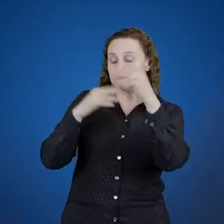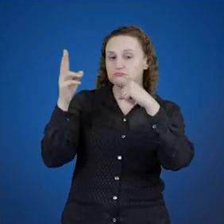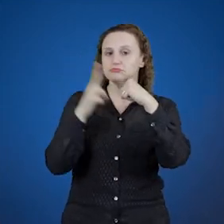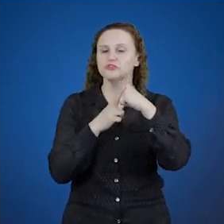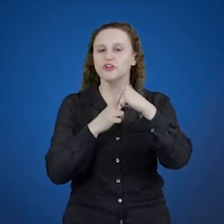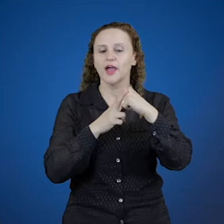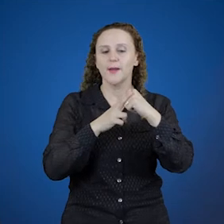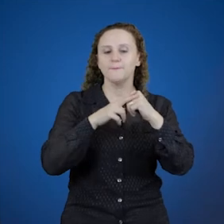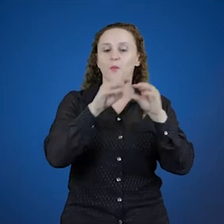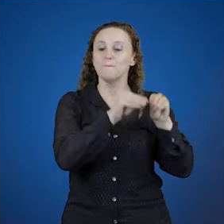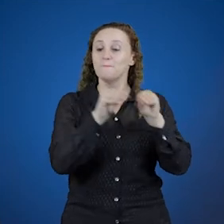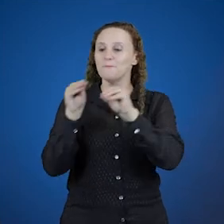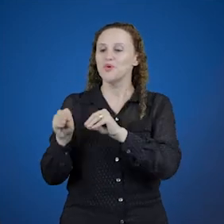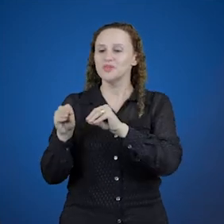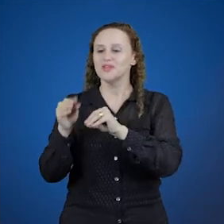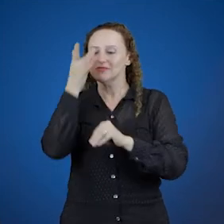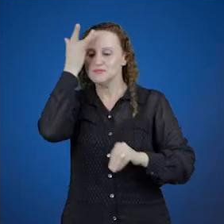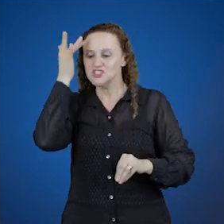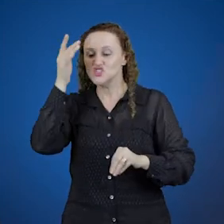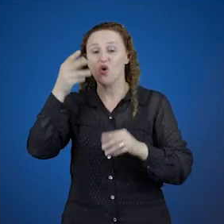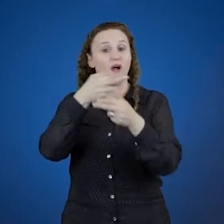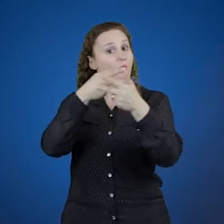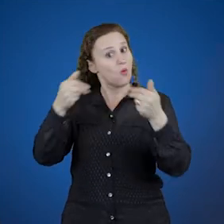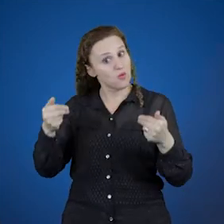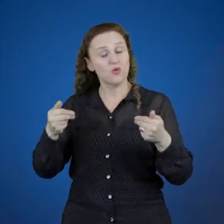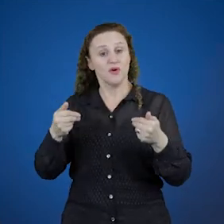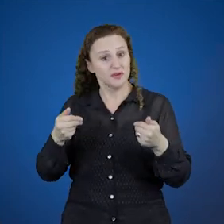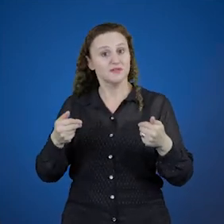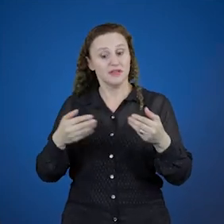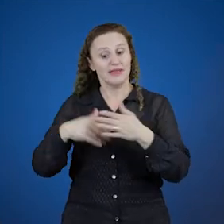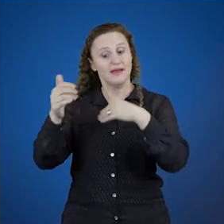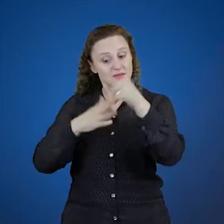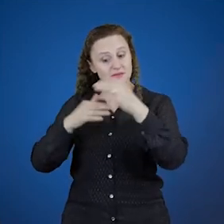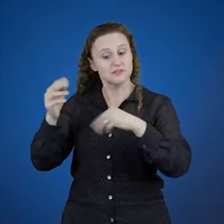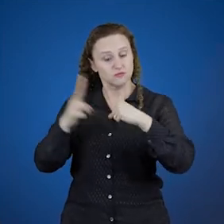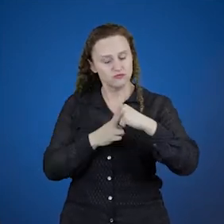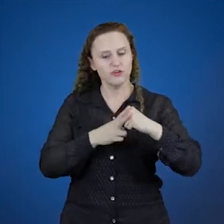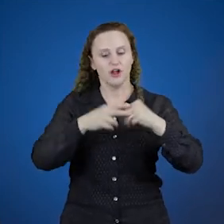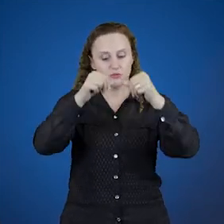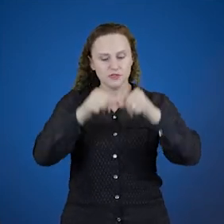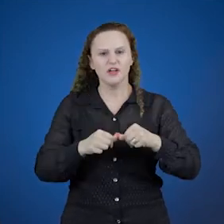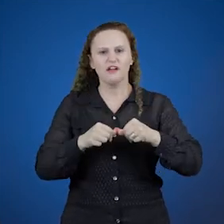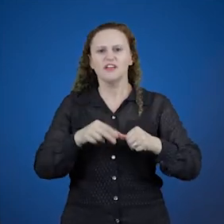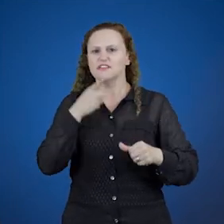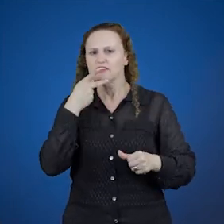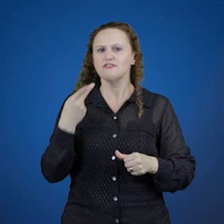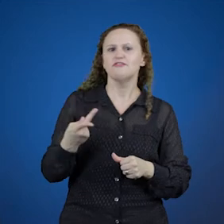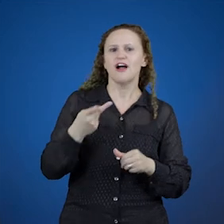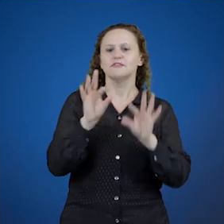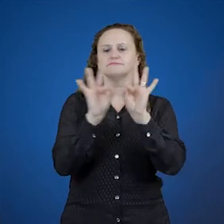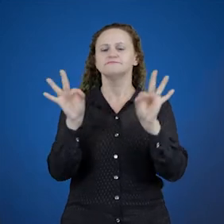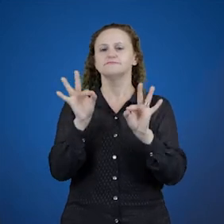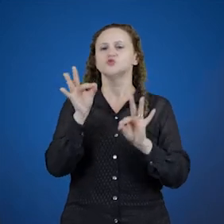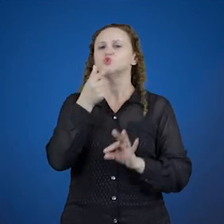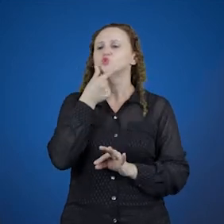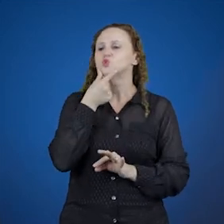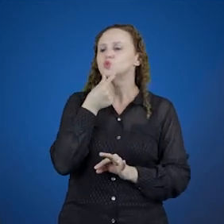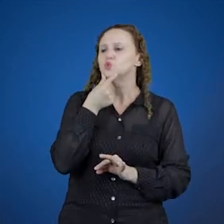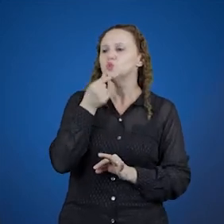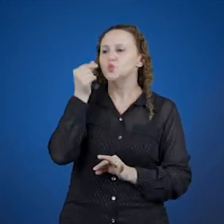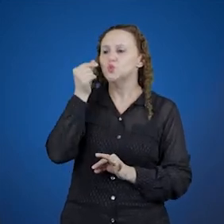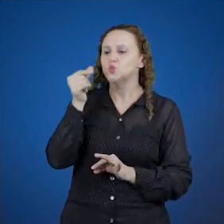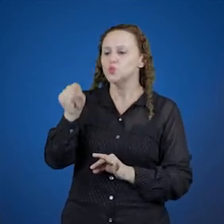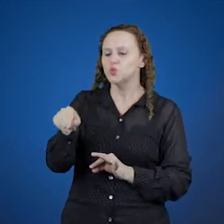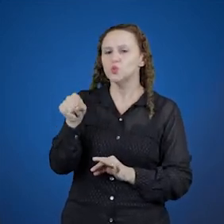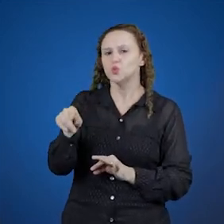do verbo passa diretamente para pessoa ou coisa onde a ação do verbo recai se eu digo o menino Comeu o doce